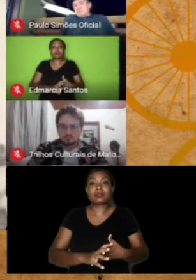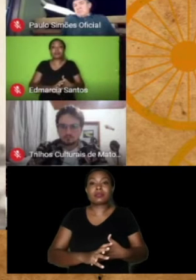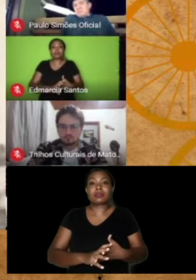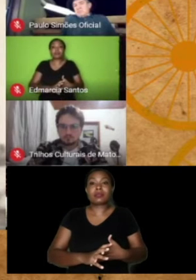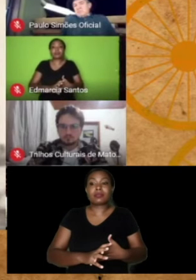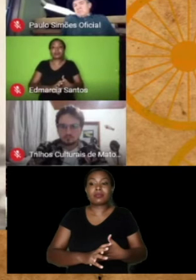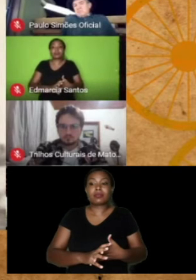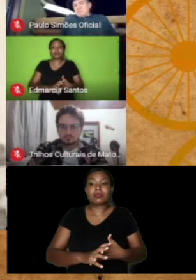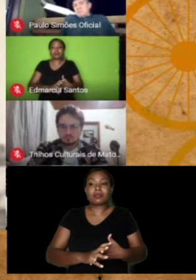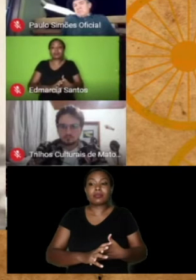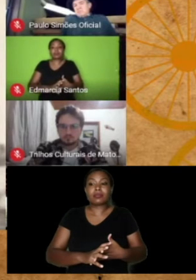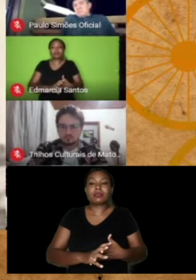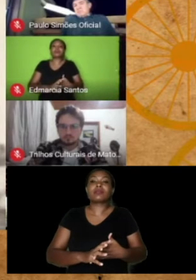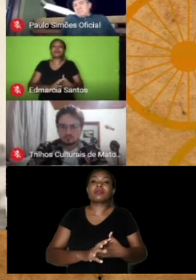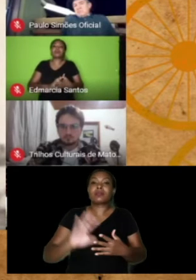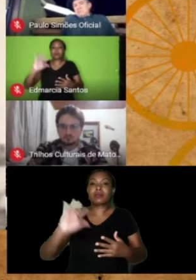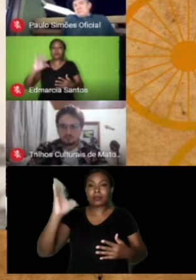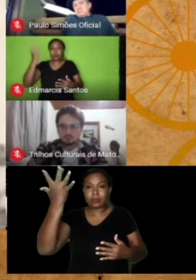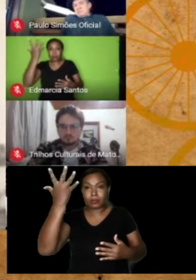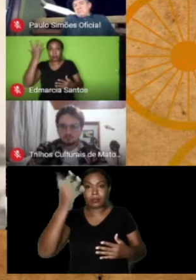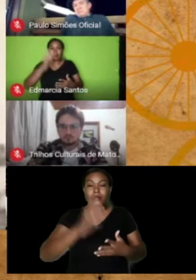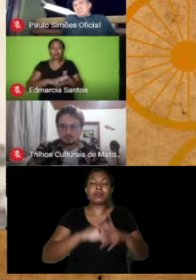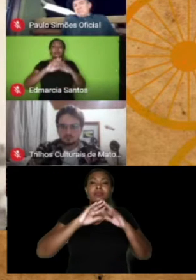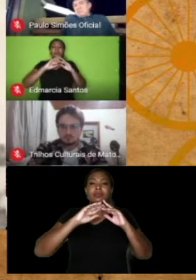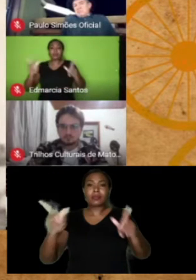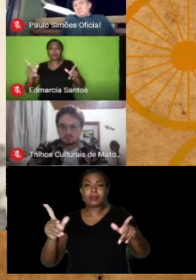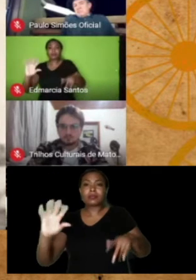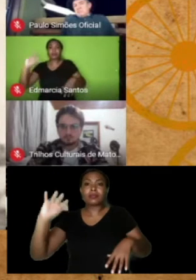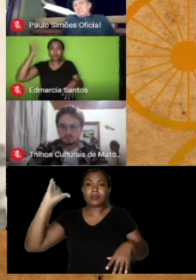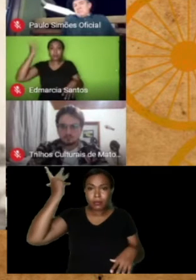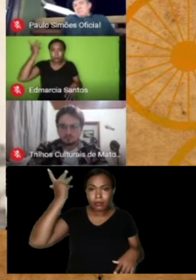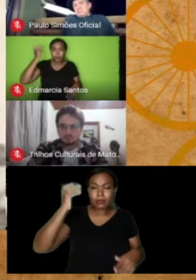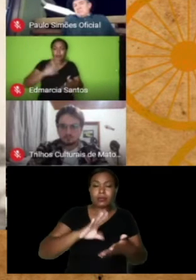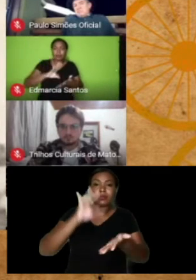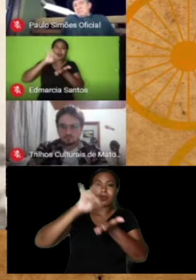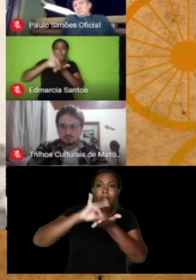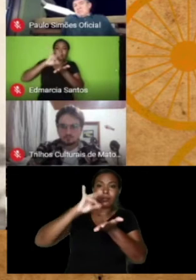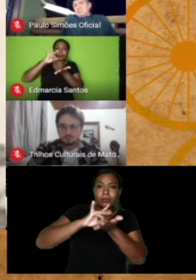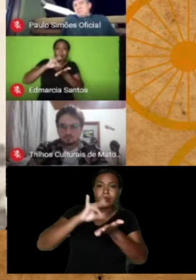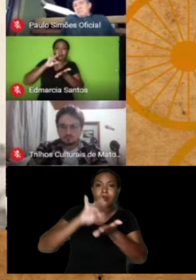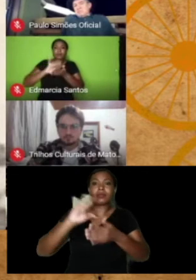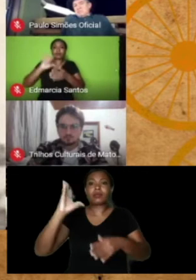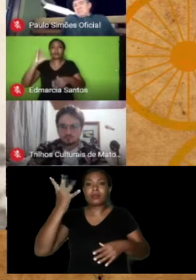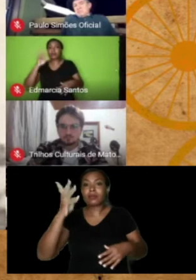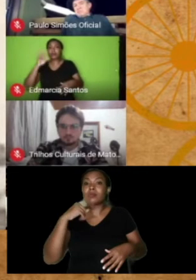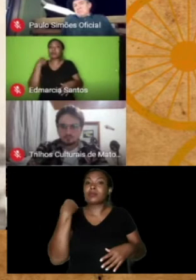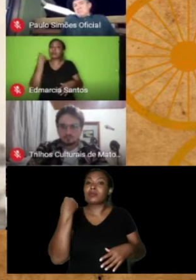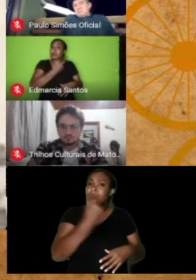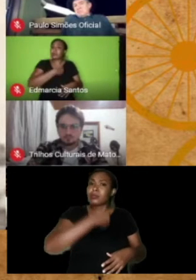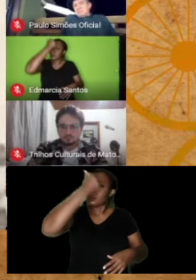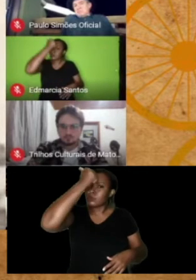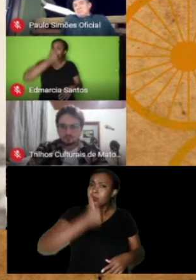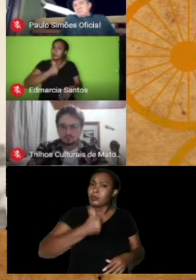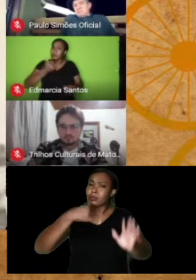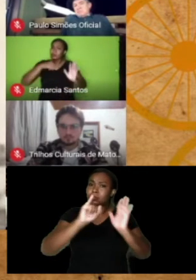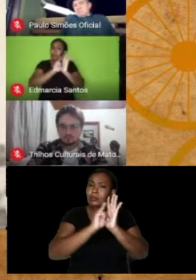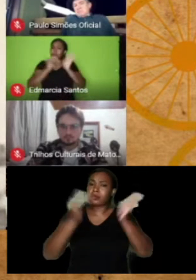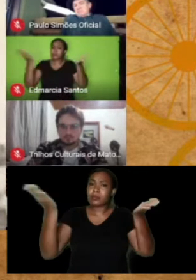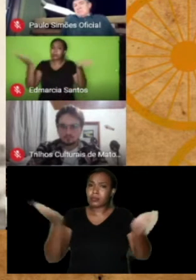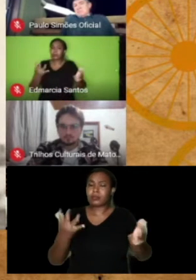através desse grande amálgama, né, de diferenças, de etnicidades, fizeram o que nós somos hoje. Né?